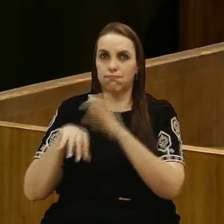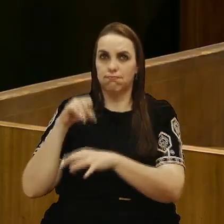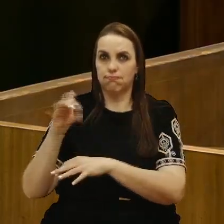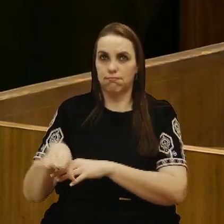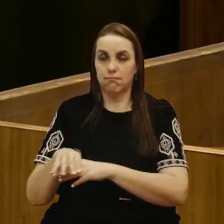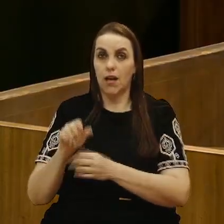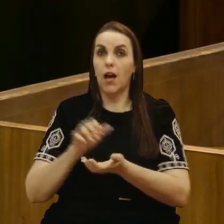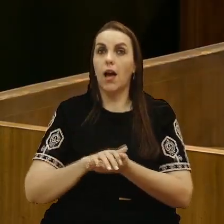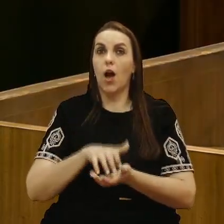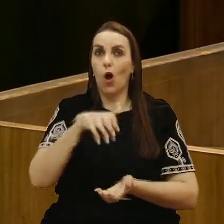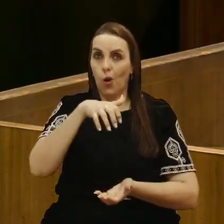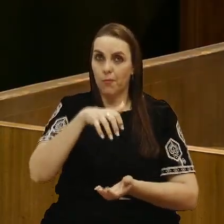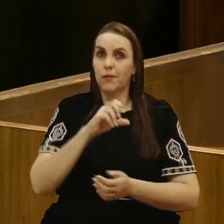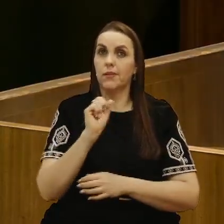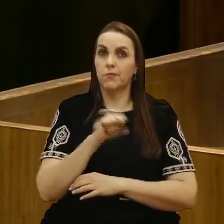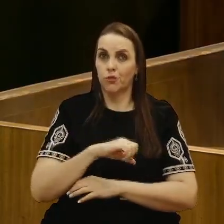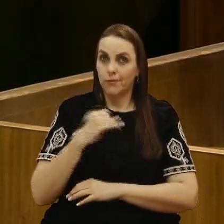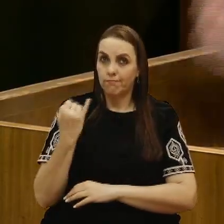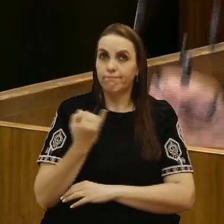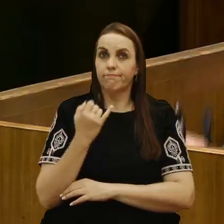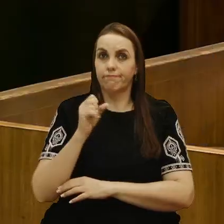Aumentamos significativamente.